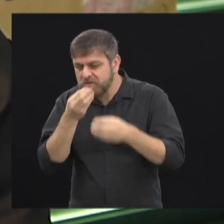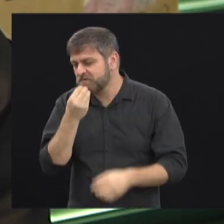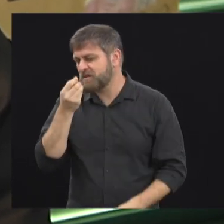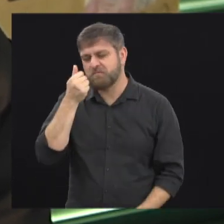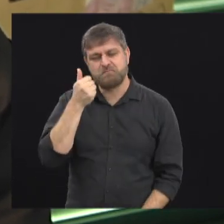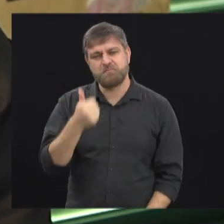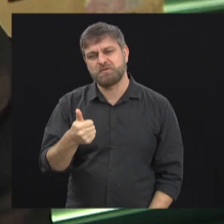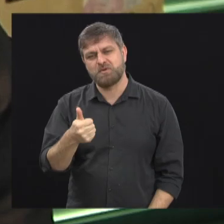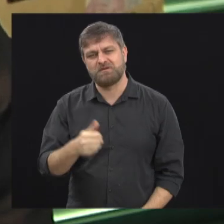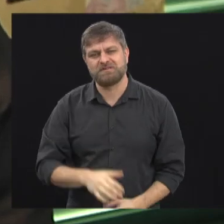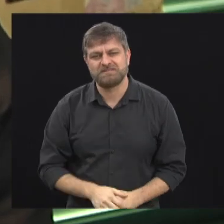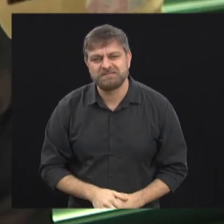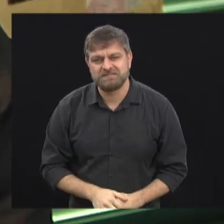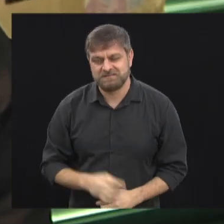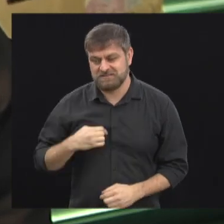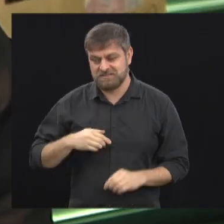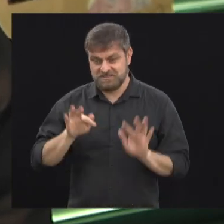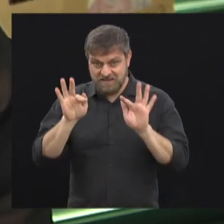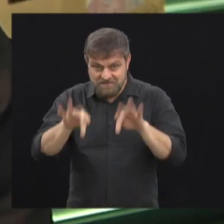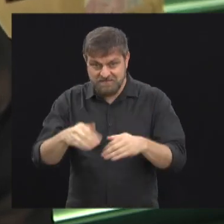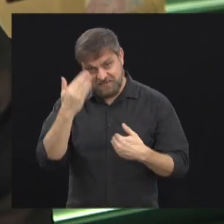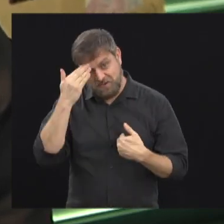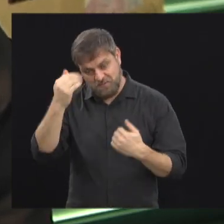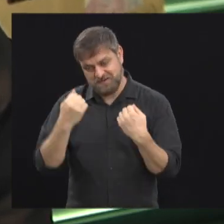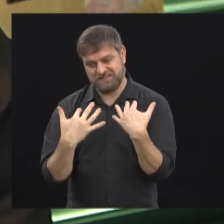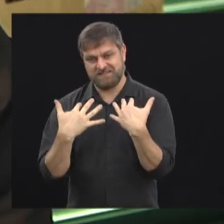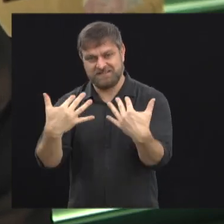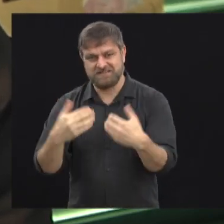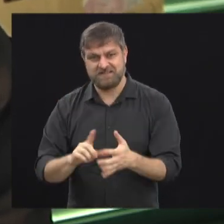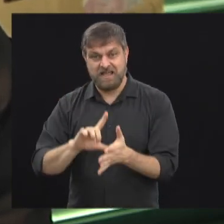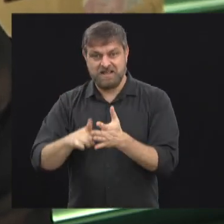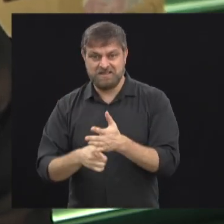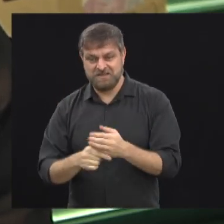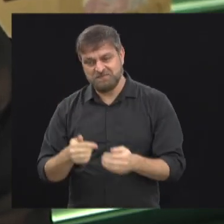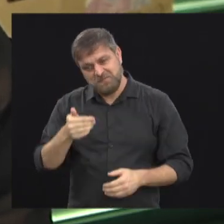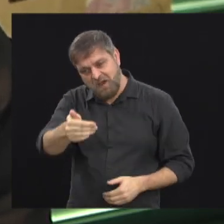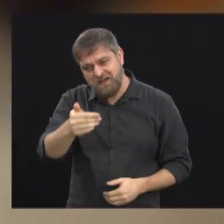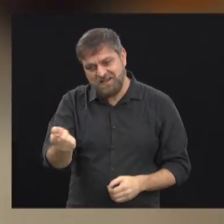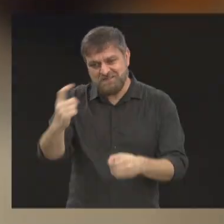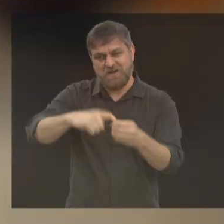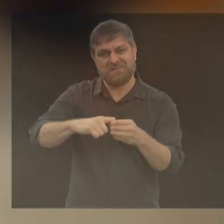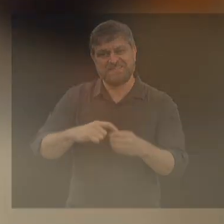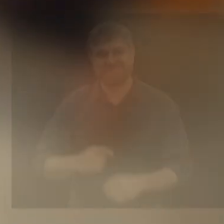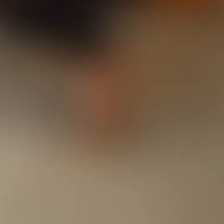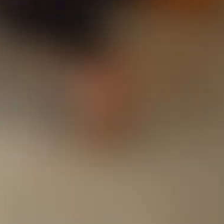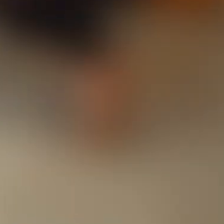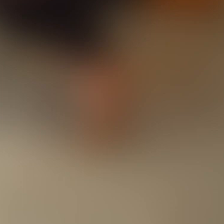muito importantes. A gente fica por aqui. Muito obrigada pela companhia e até a próxima.